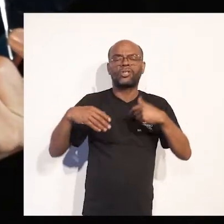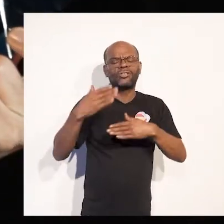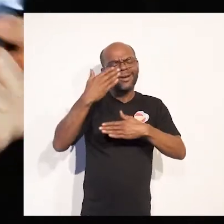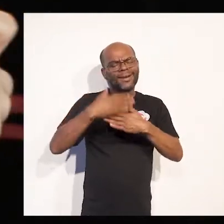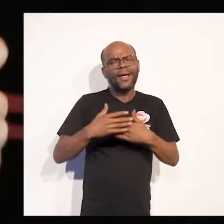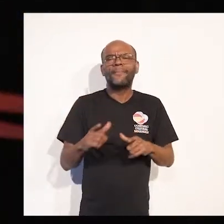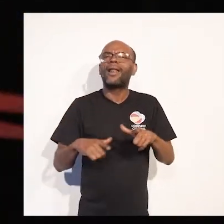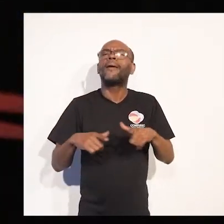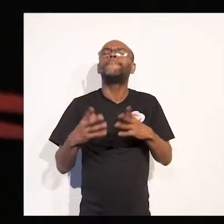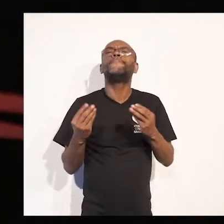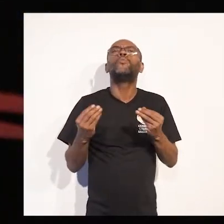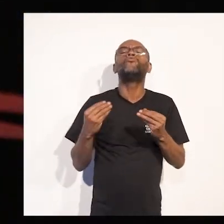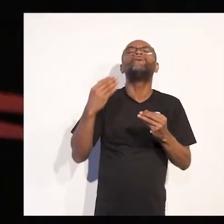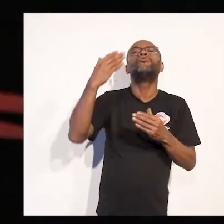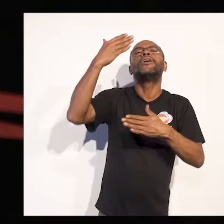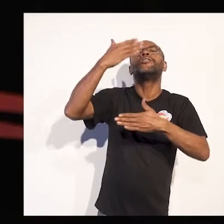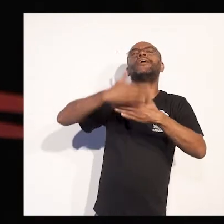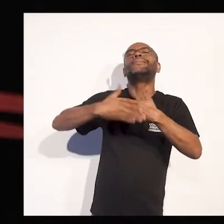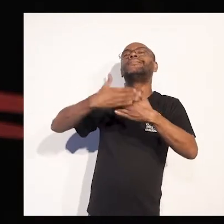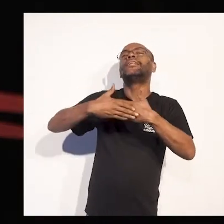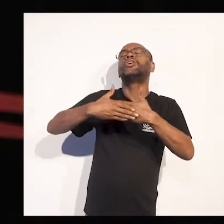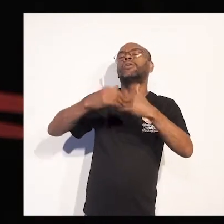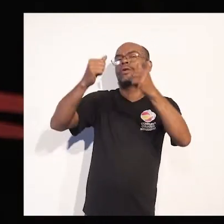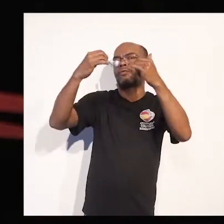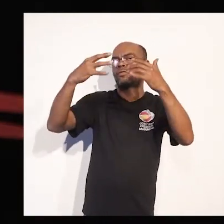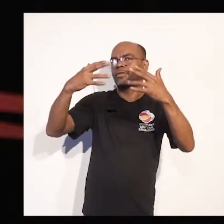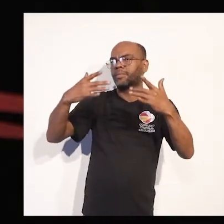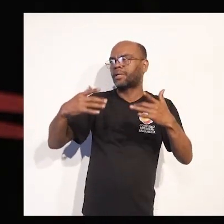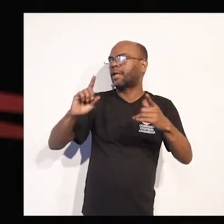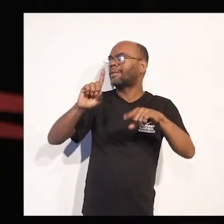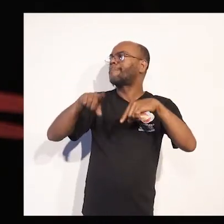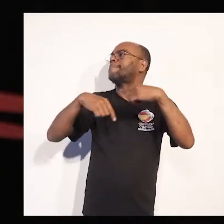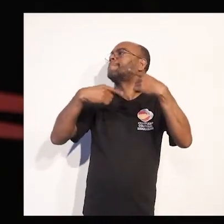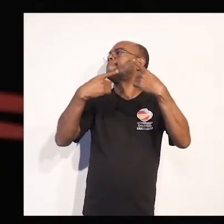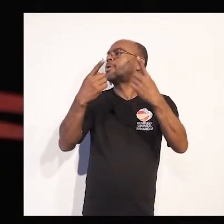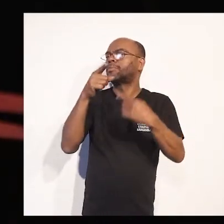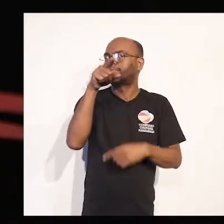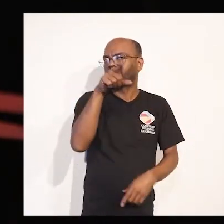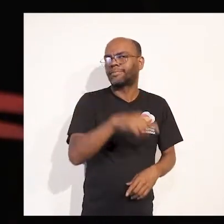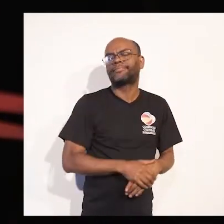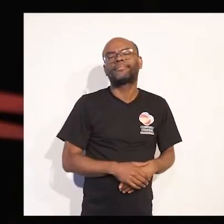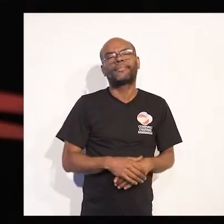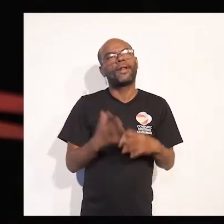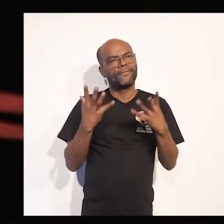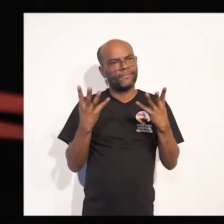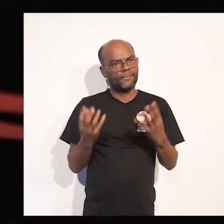gelatinas, tá? Vou explicar para vocês como acontece isso um pouco mais para frente. Vamos